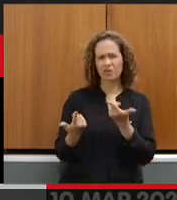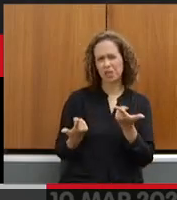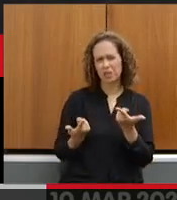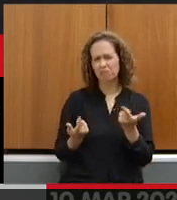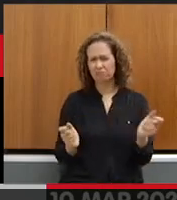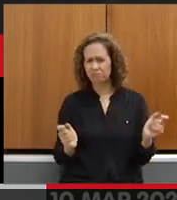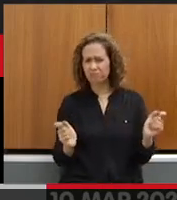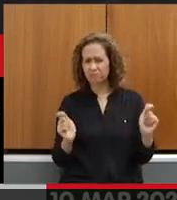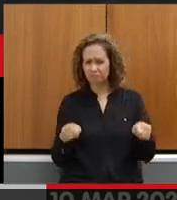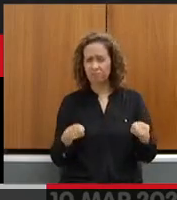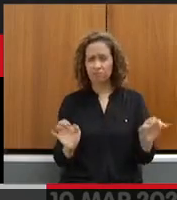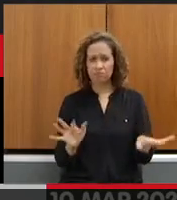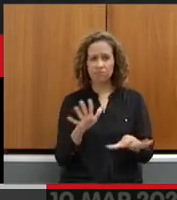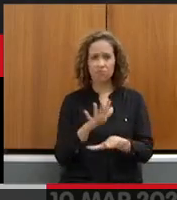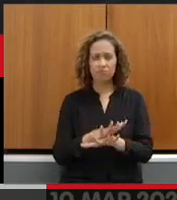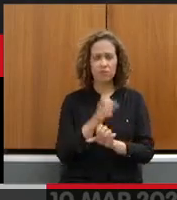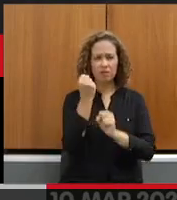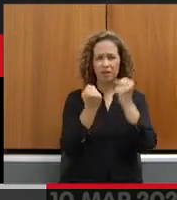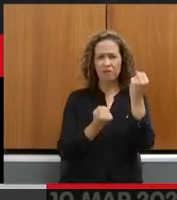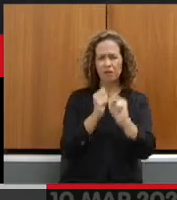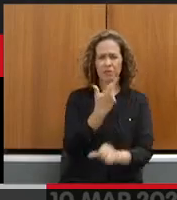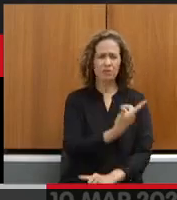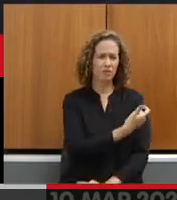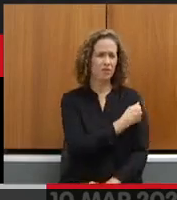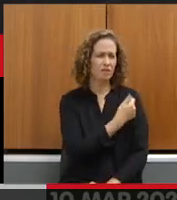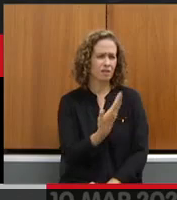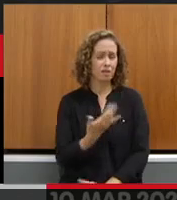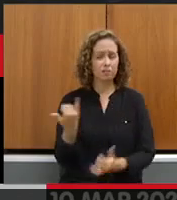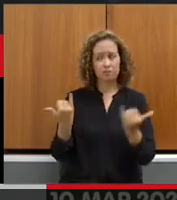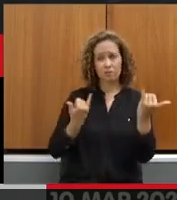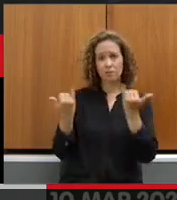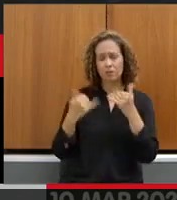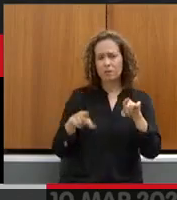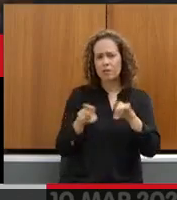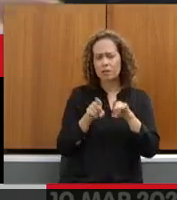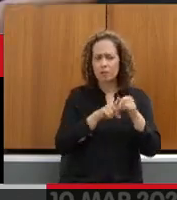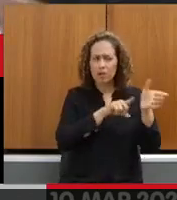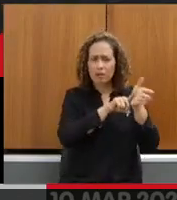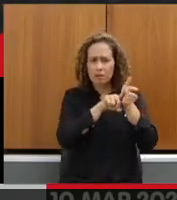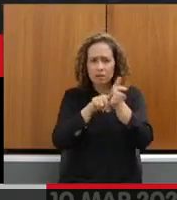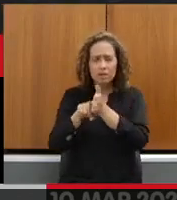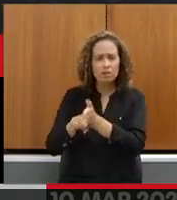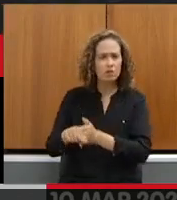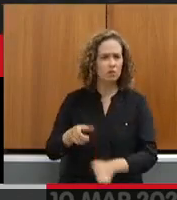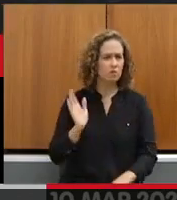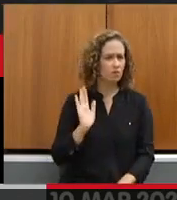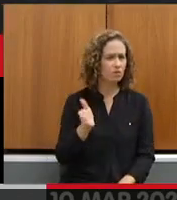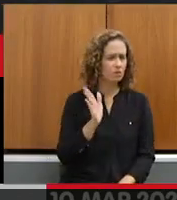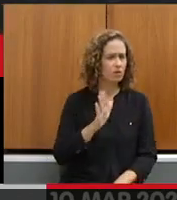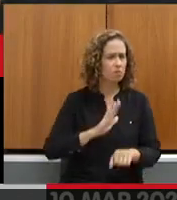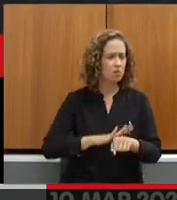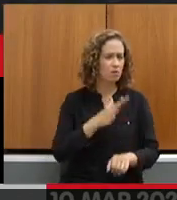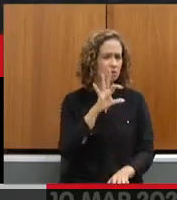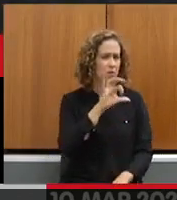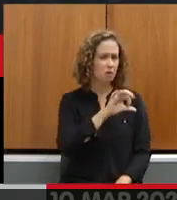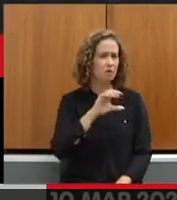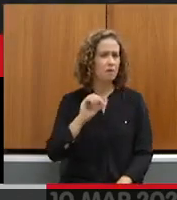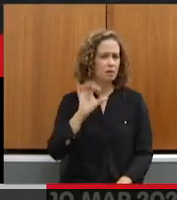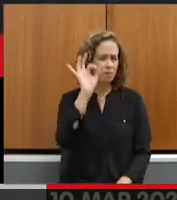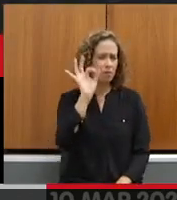fábrica de vacinas da funed que segundo informações que também levantei já estaria mais de noventa